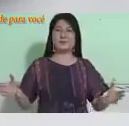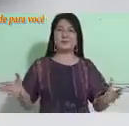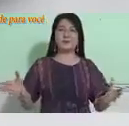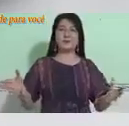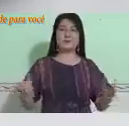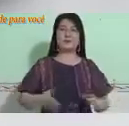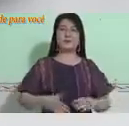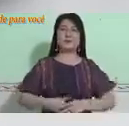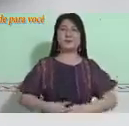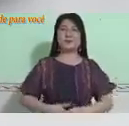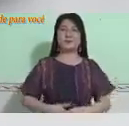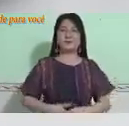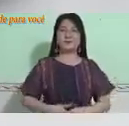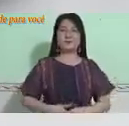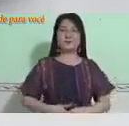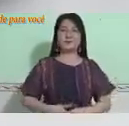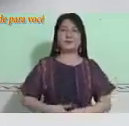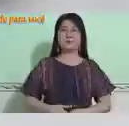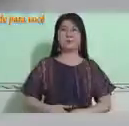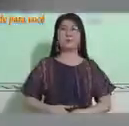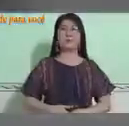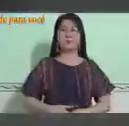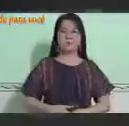na produção de hormônios.